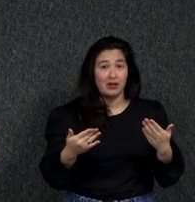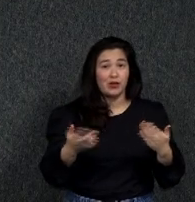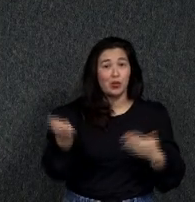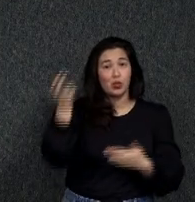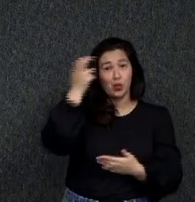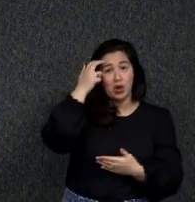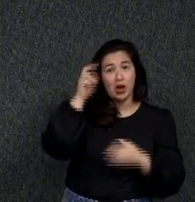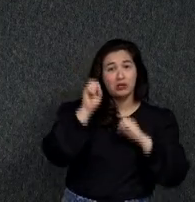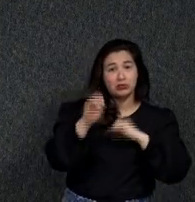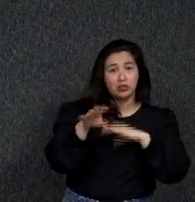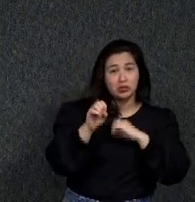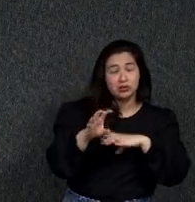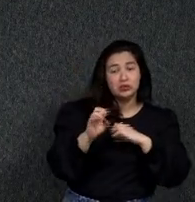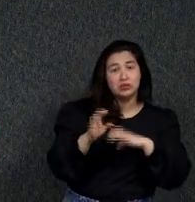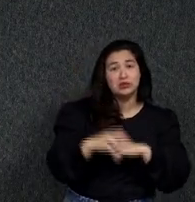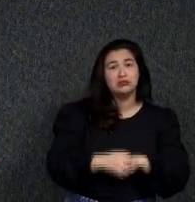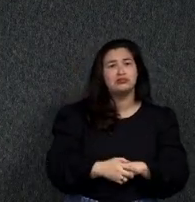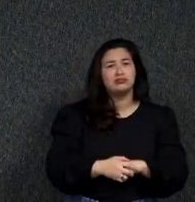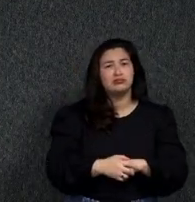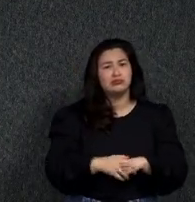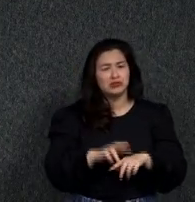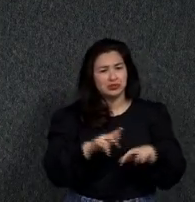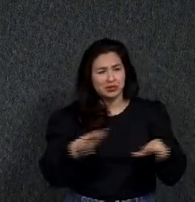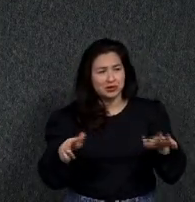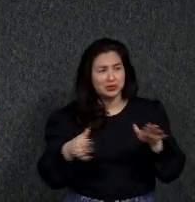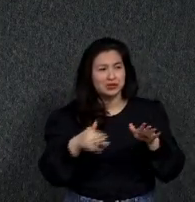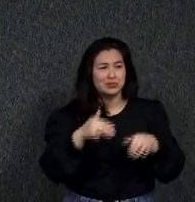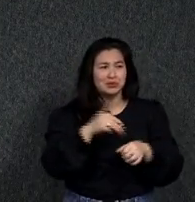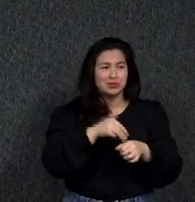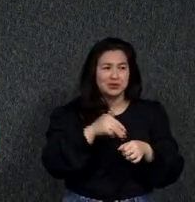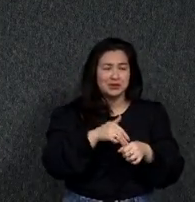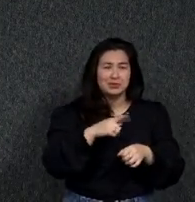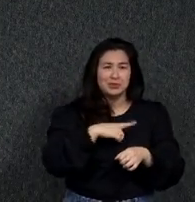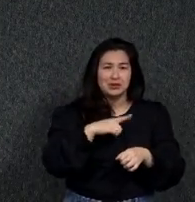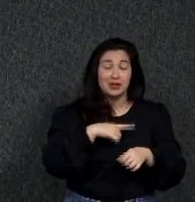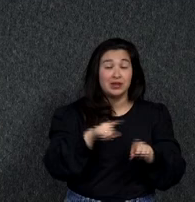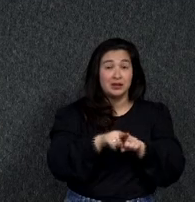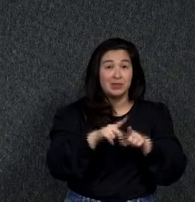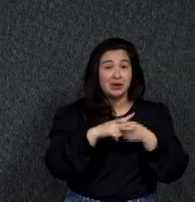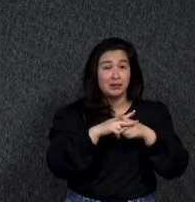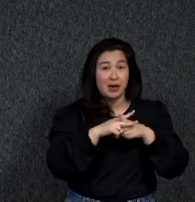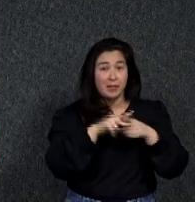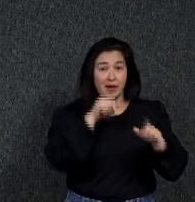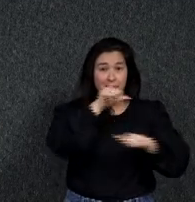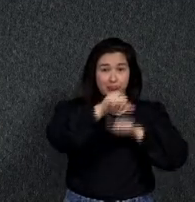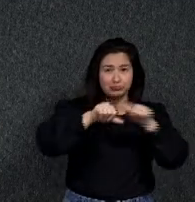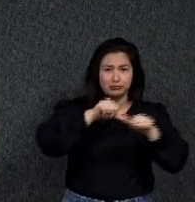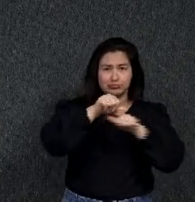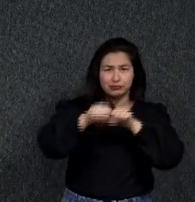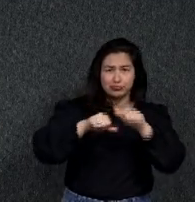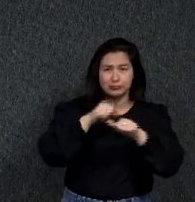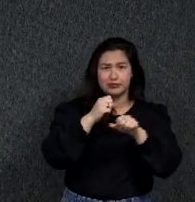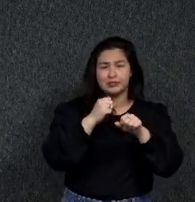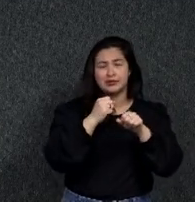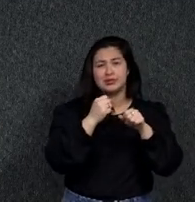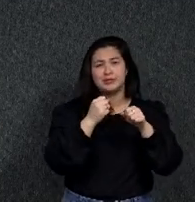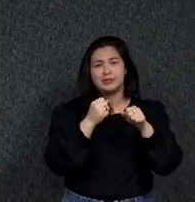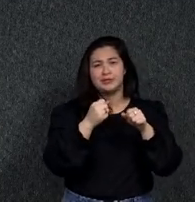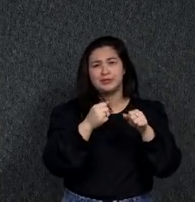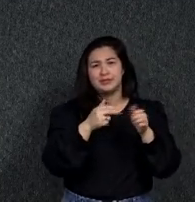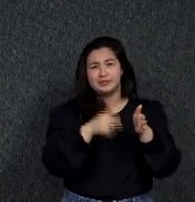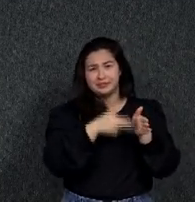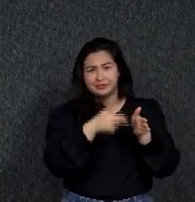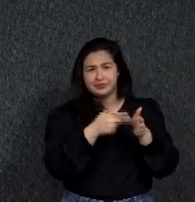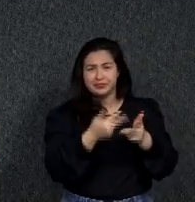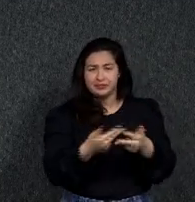pelas mais belas paisagens do estado, promove os roteiros turísticos aqui no sul catarinense, além, claro,